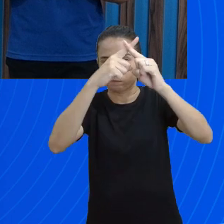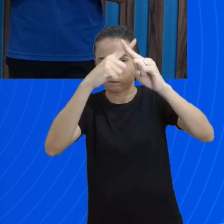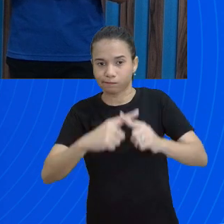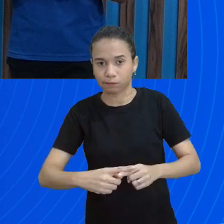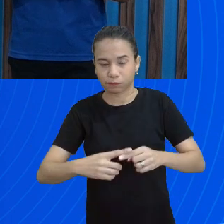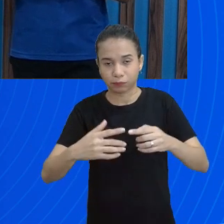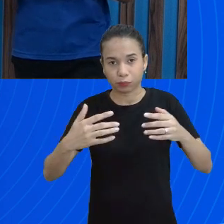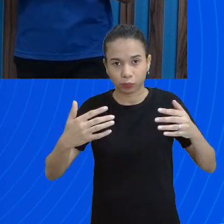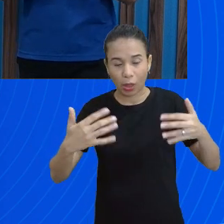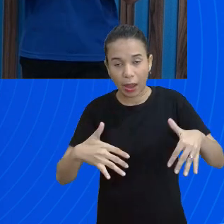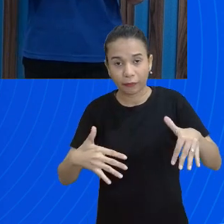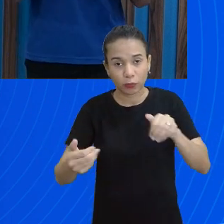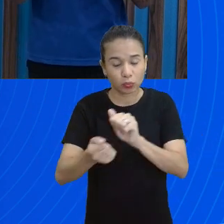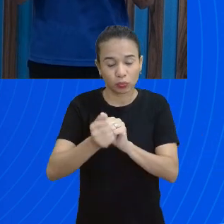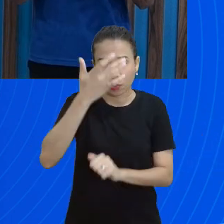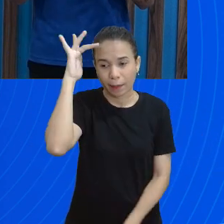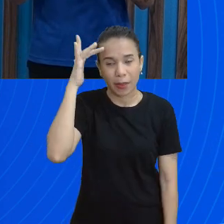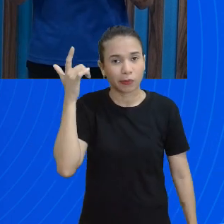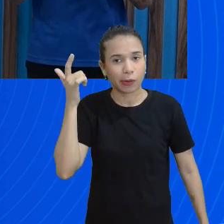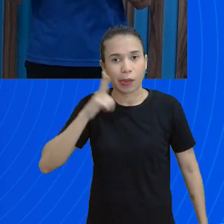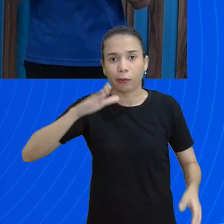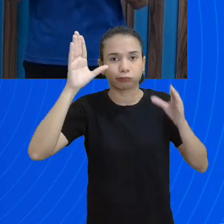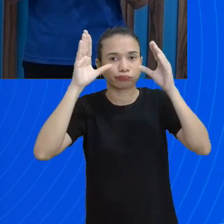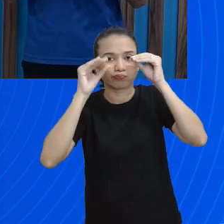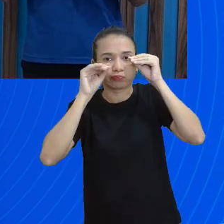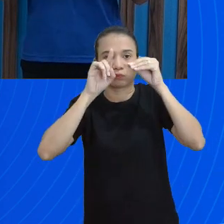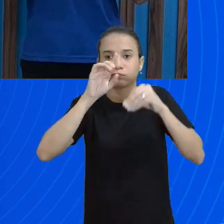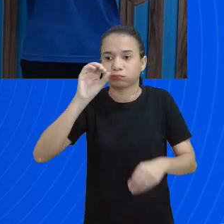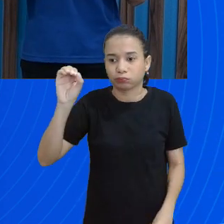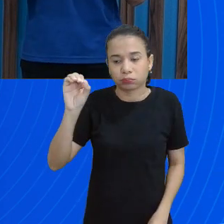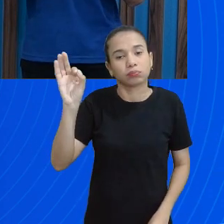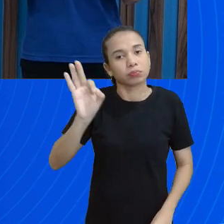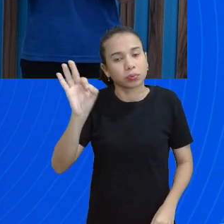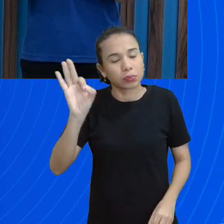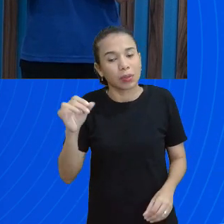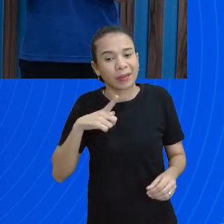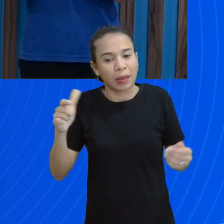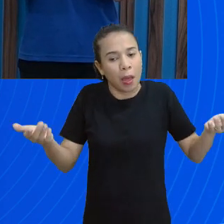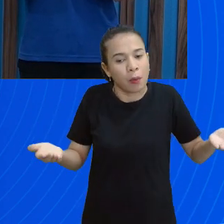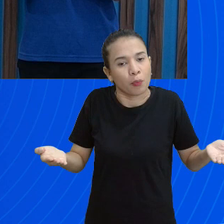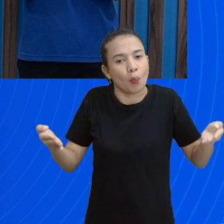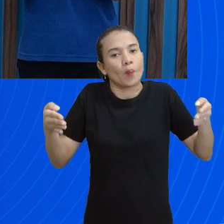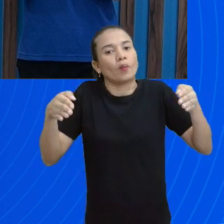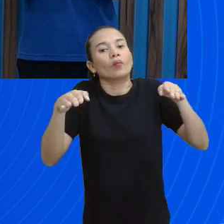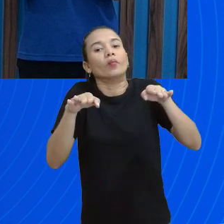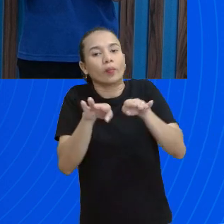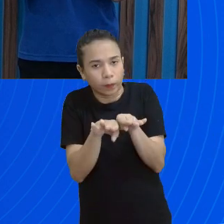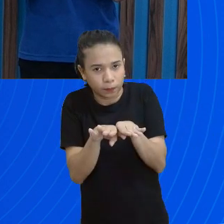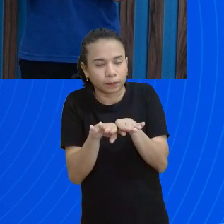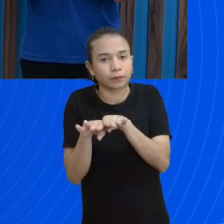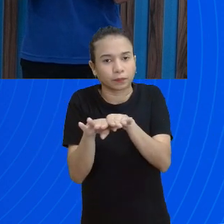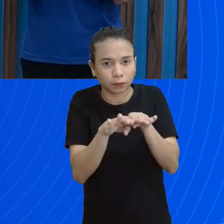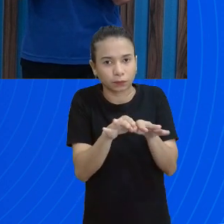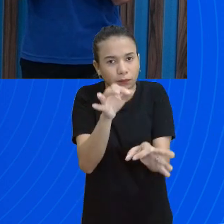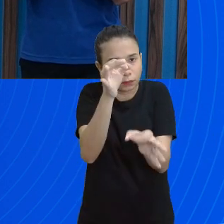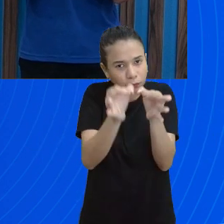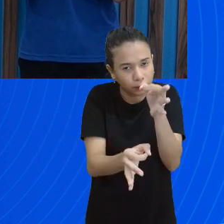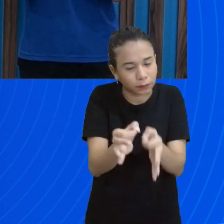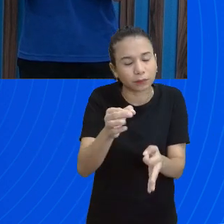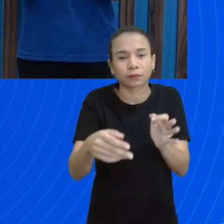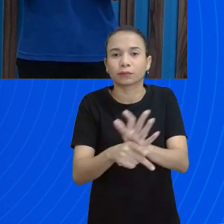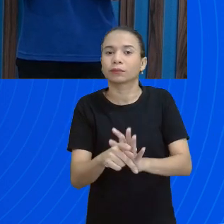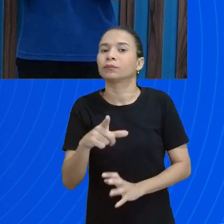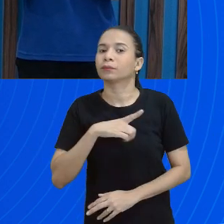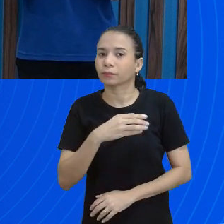pessoas, né, que não conseguem identificar esses vultos, fique ali em um nível mais justo, né,